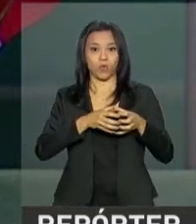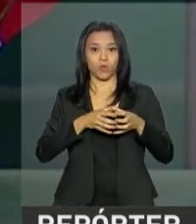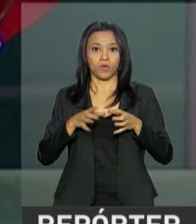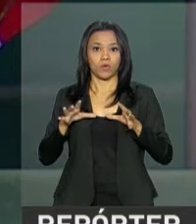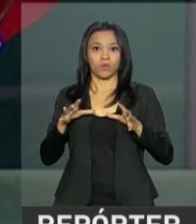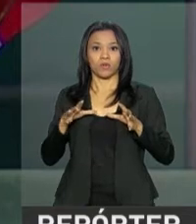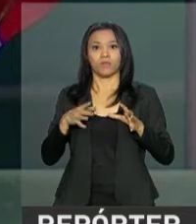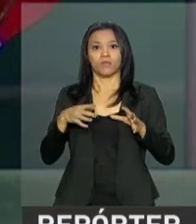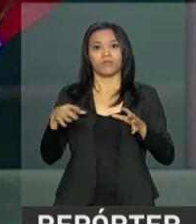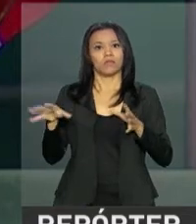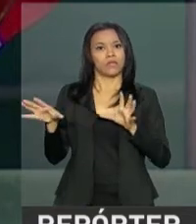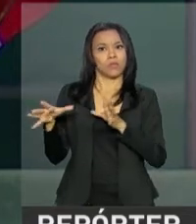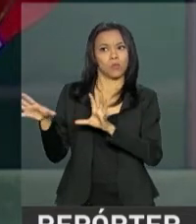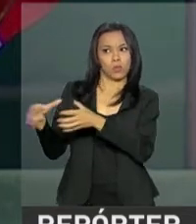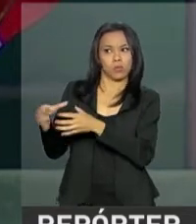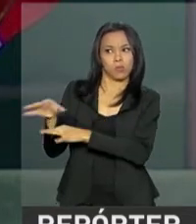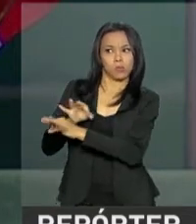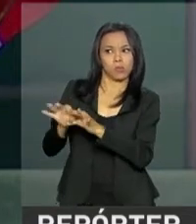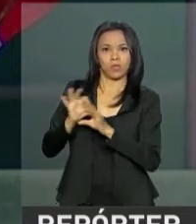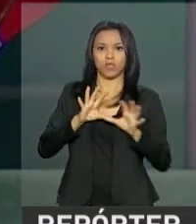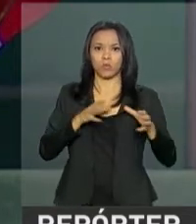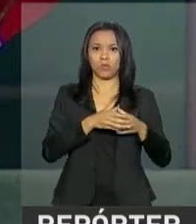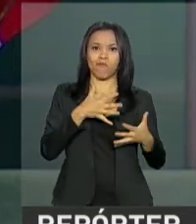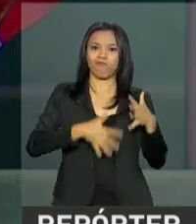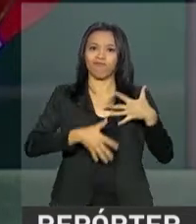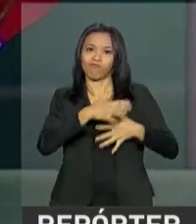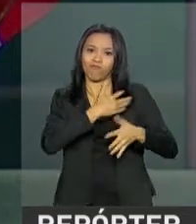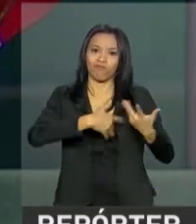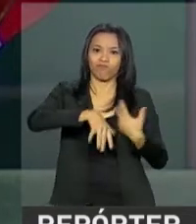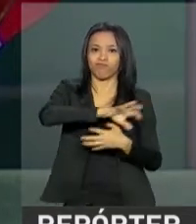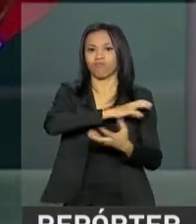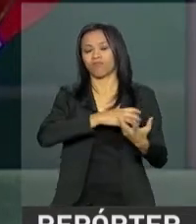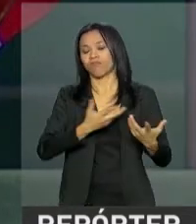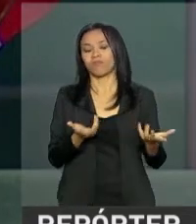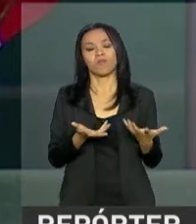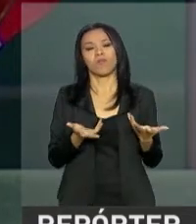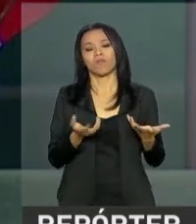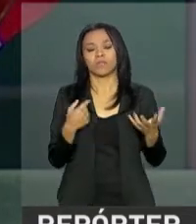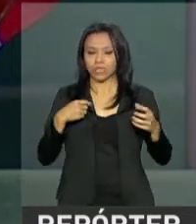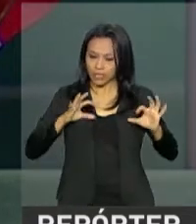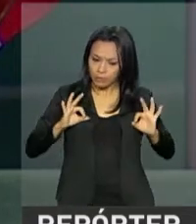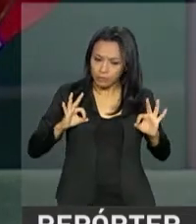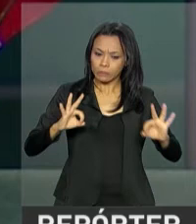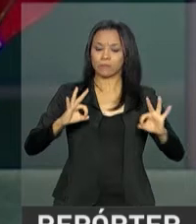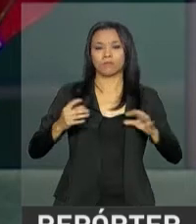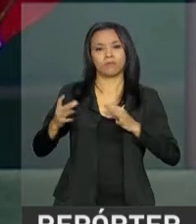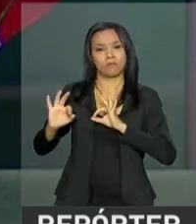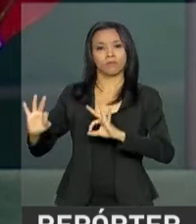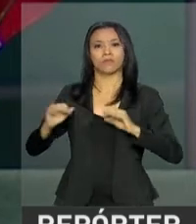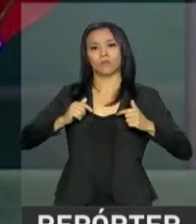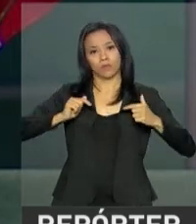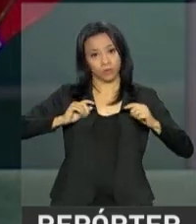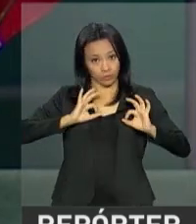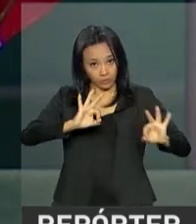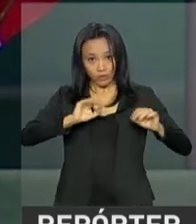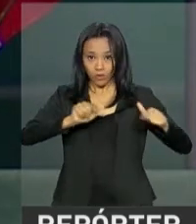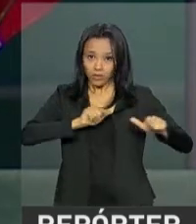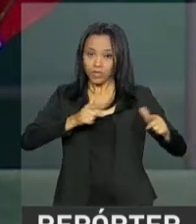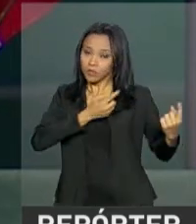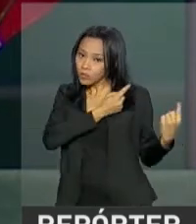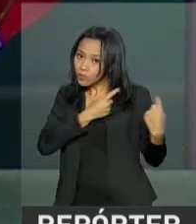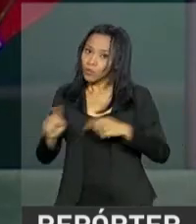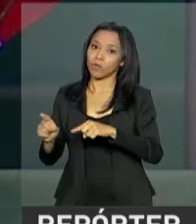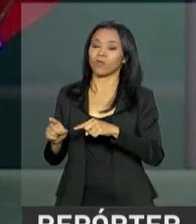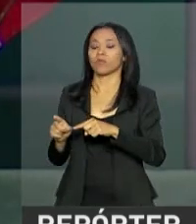no combate ao crime organizado nós precisamos de base de dados como dizia há pouco a dados padronizados